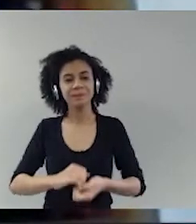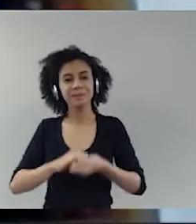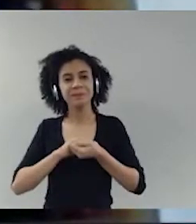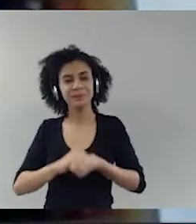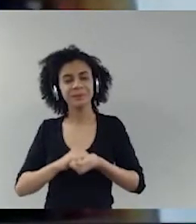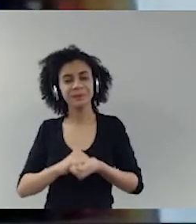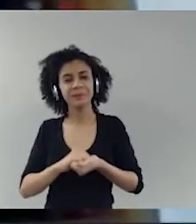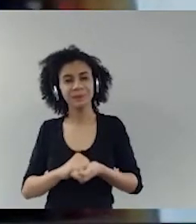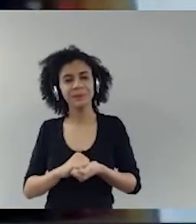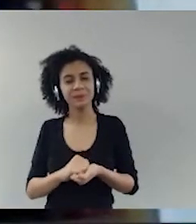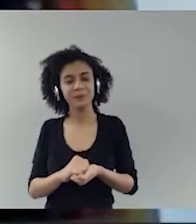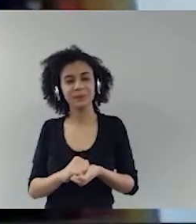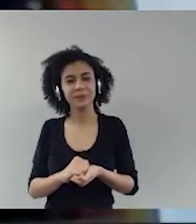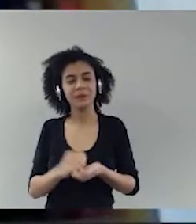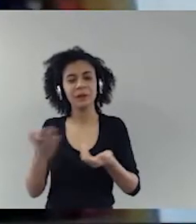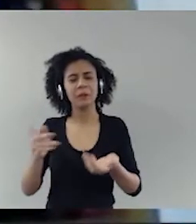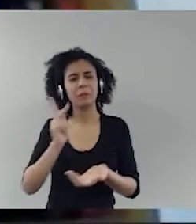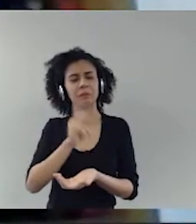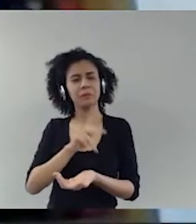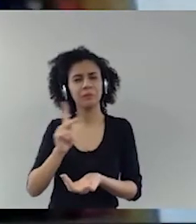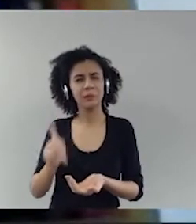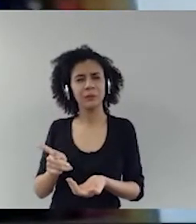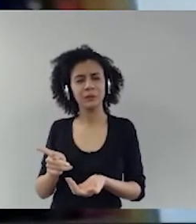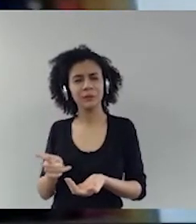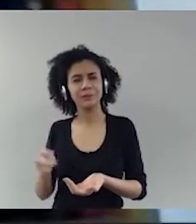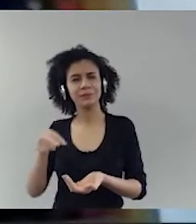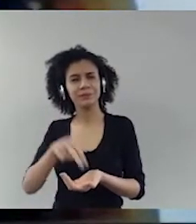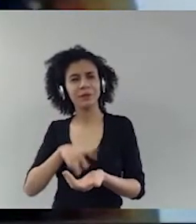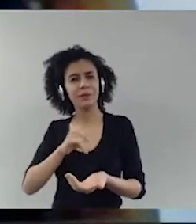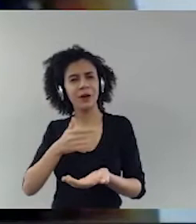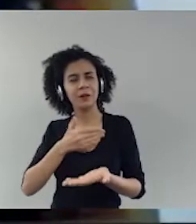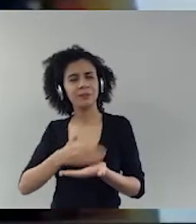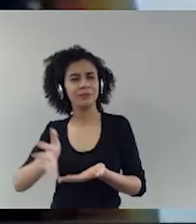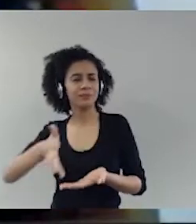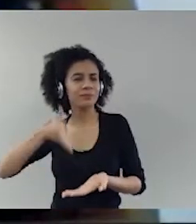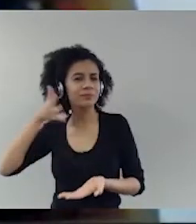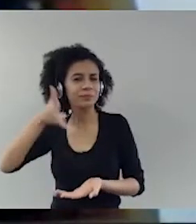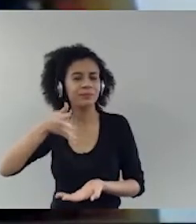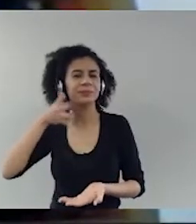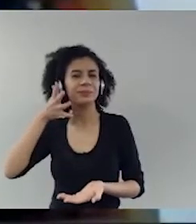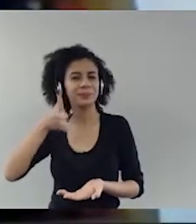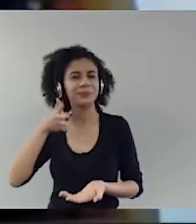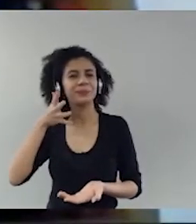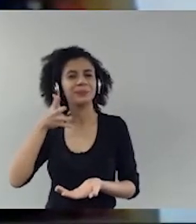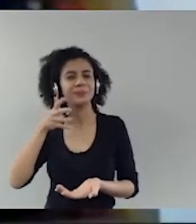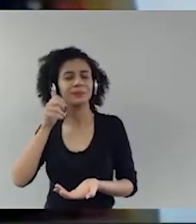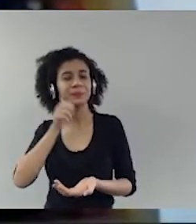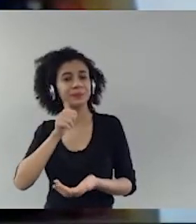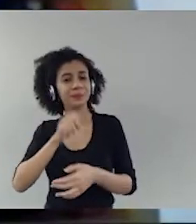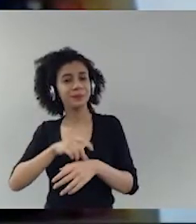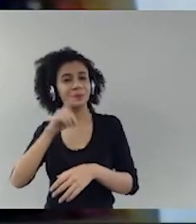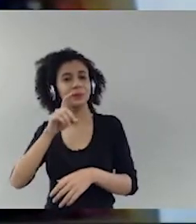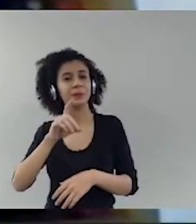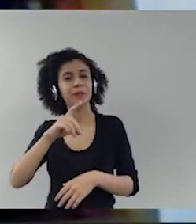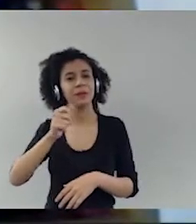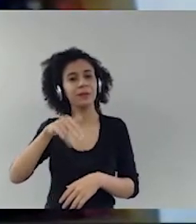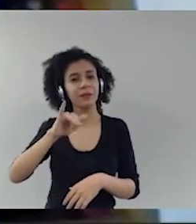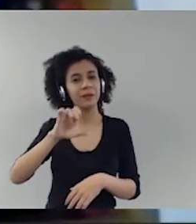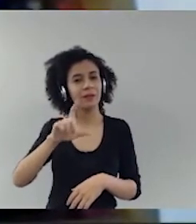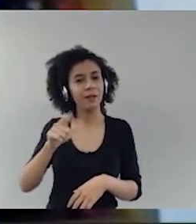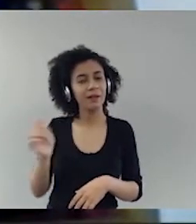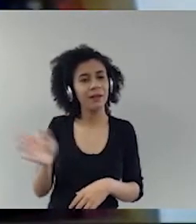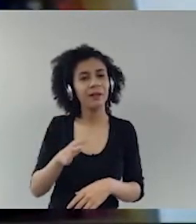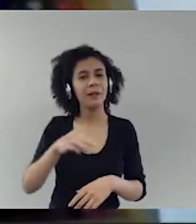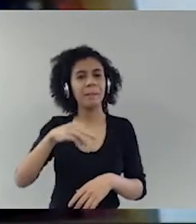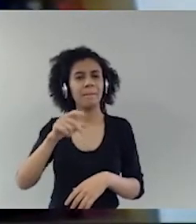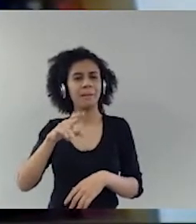inicialmente os eminentes professores que vão proferir as palestras, doutora Daniela Libório, doutora Edésio Fernandes,